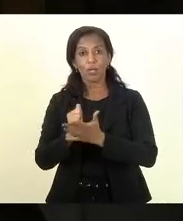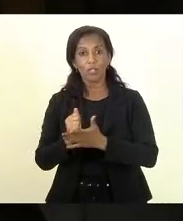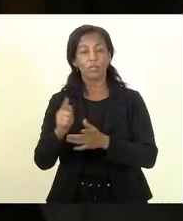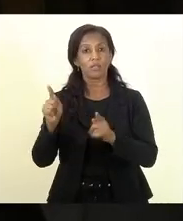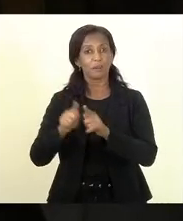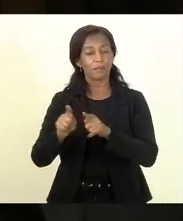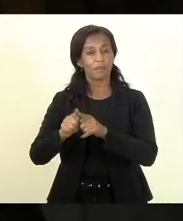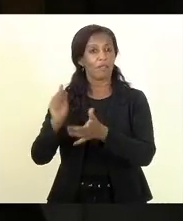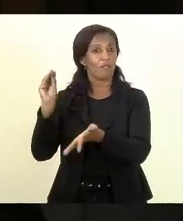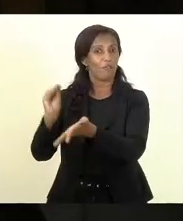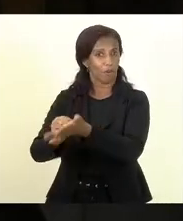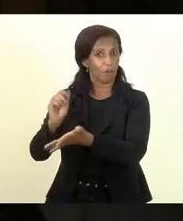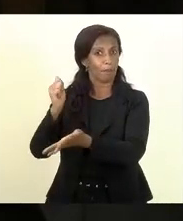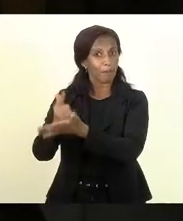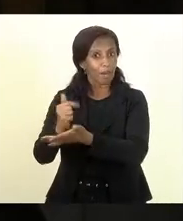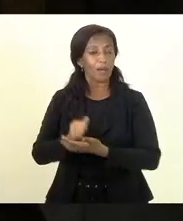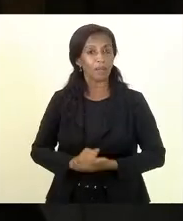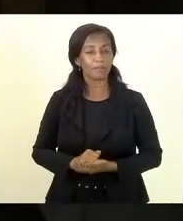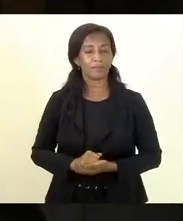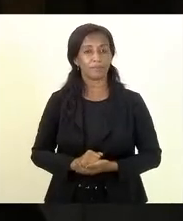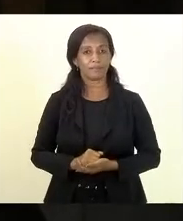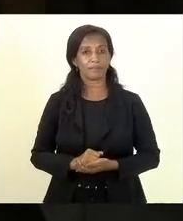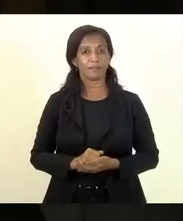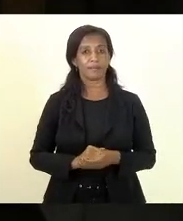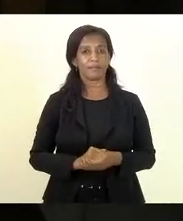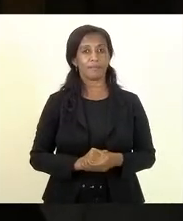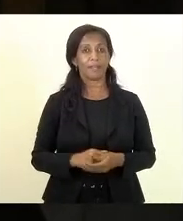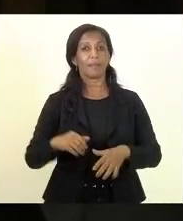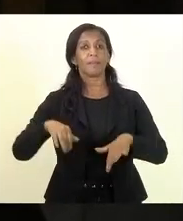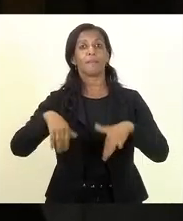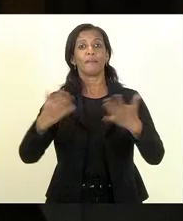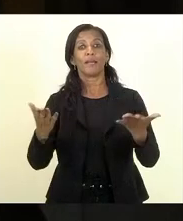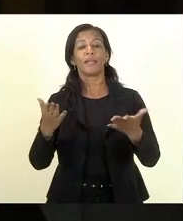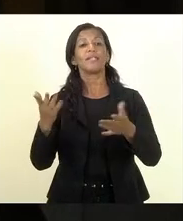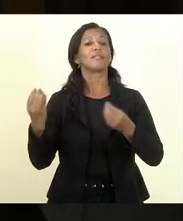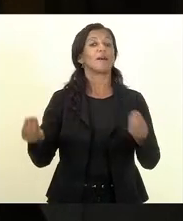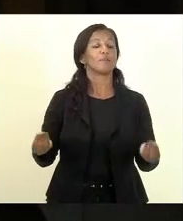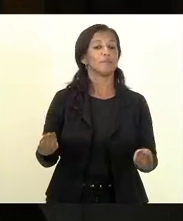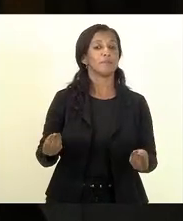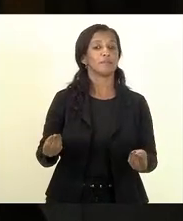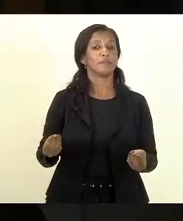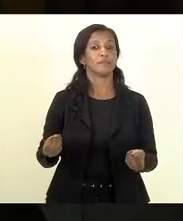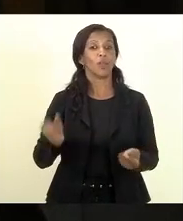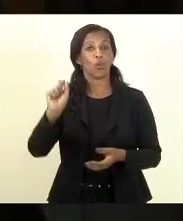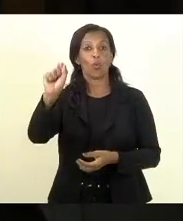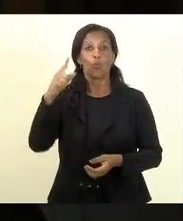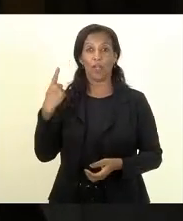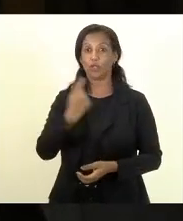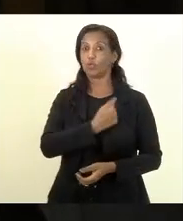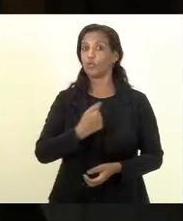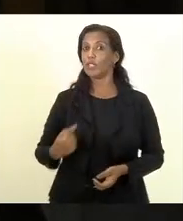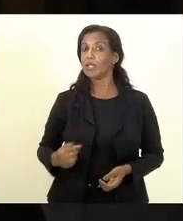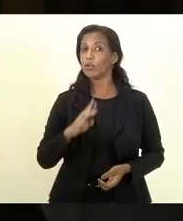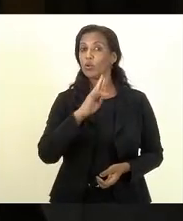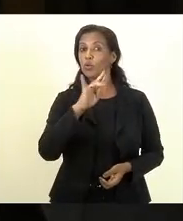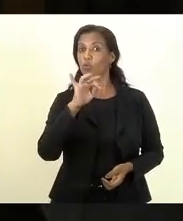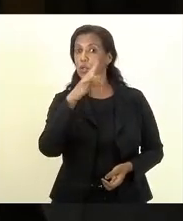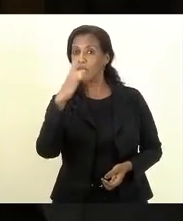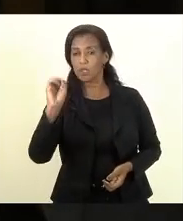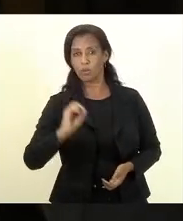pagar. Restos a pagar, para quem sabe, foi uma prática do ex-governador Witzel, para